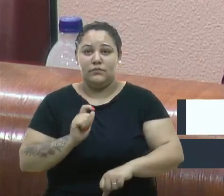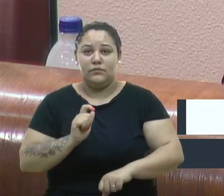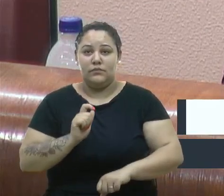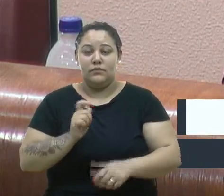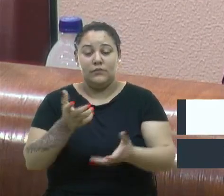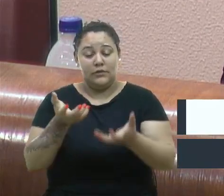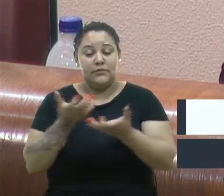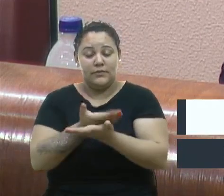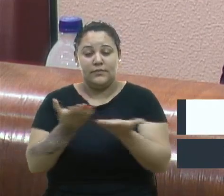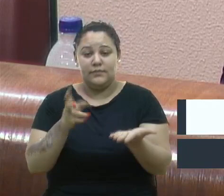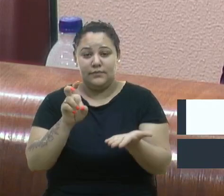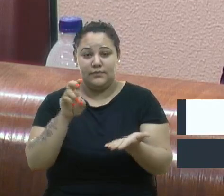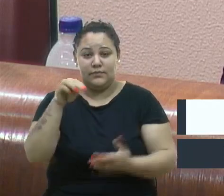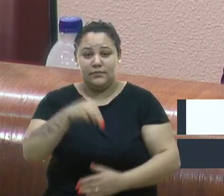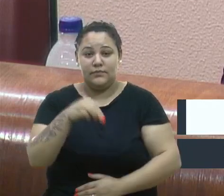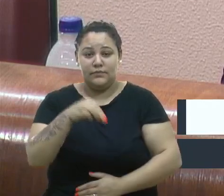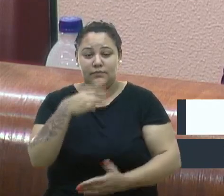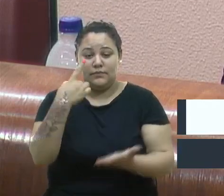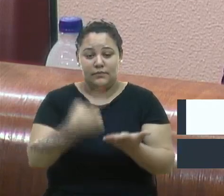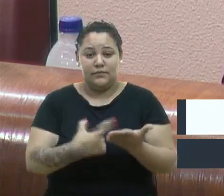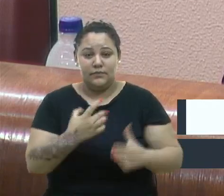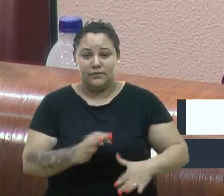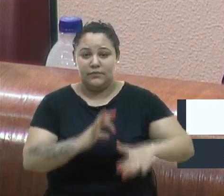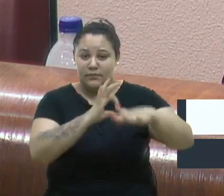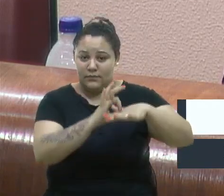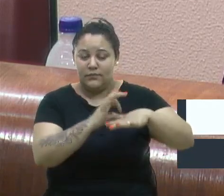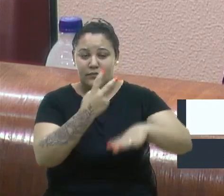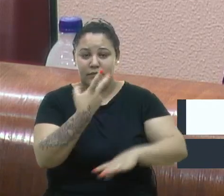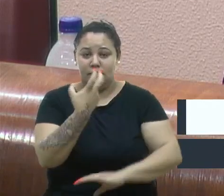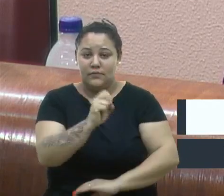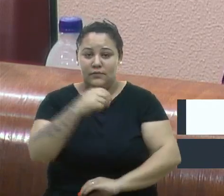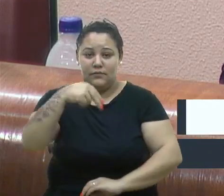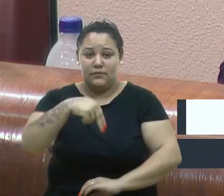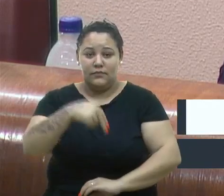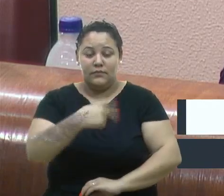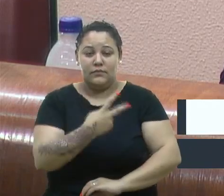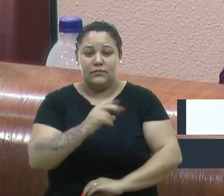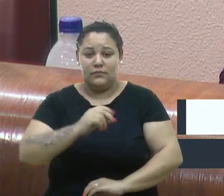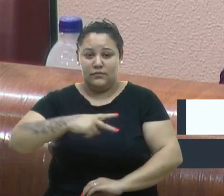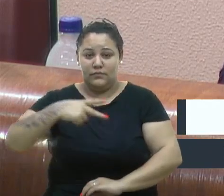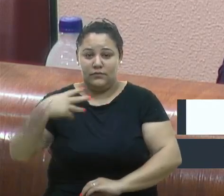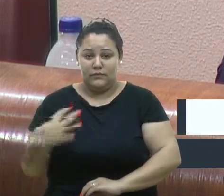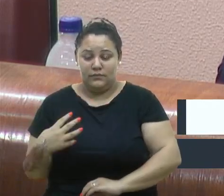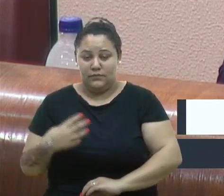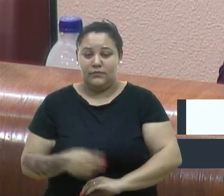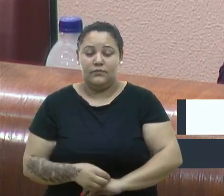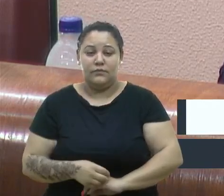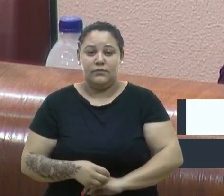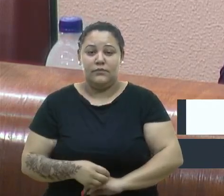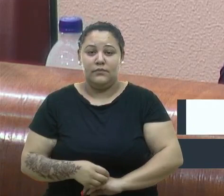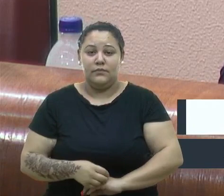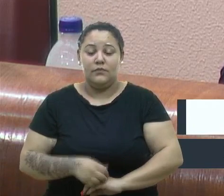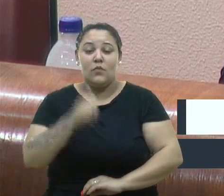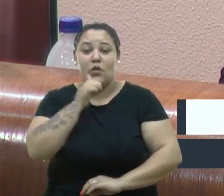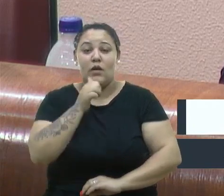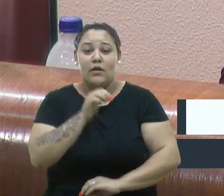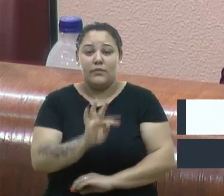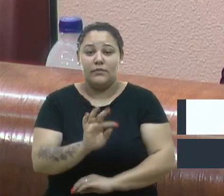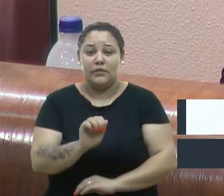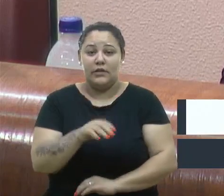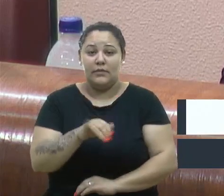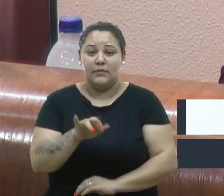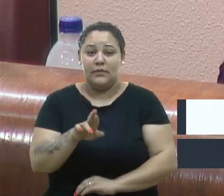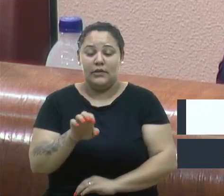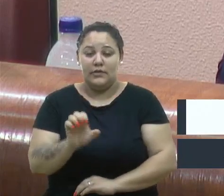minutos mediante acordo de líderes, no dia 28 de novembro de 2023, para a senhora Tamires Padilha